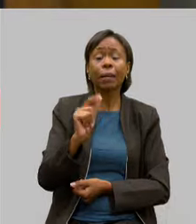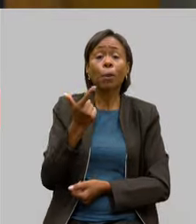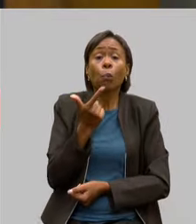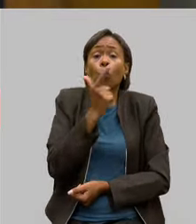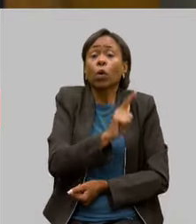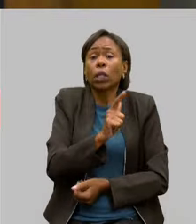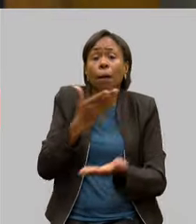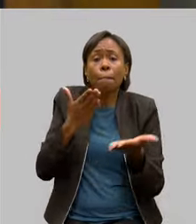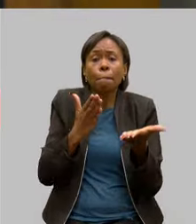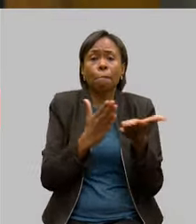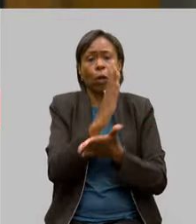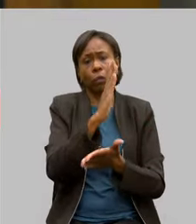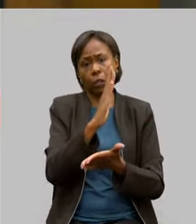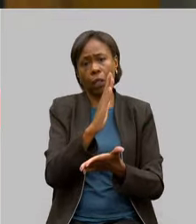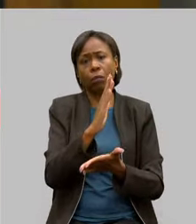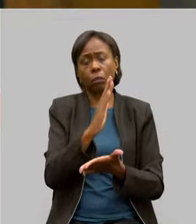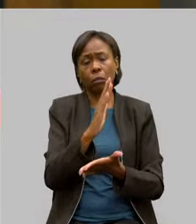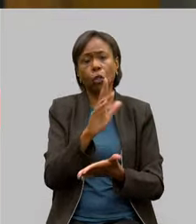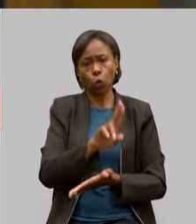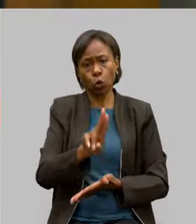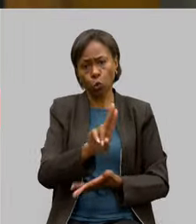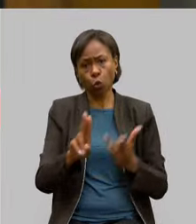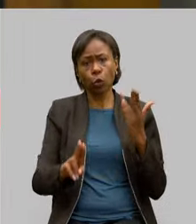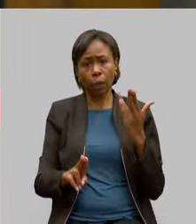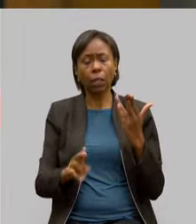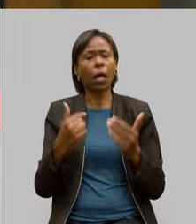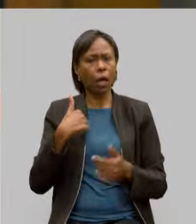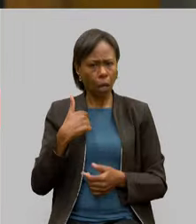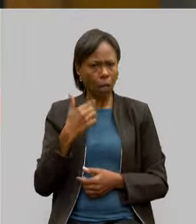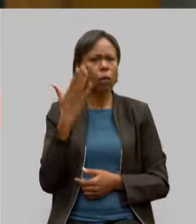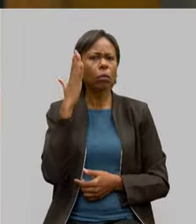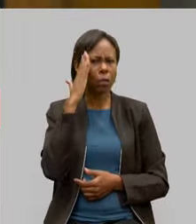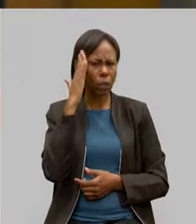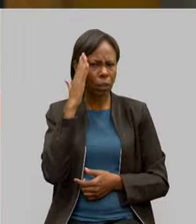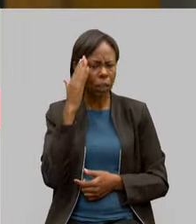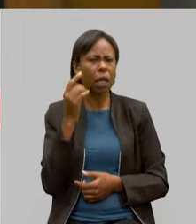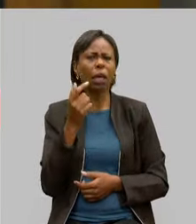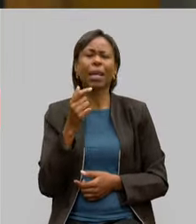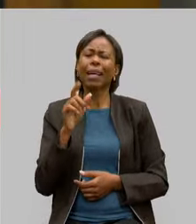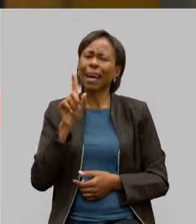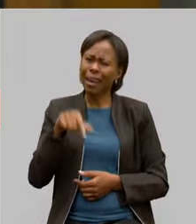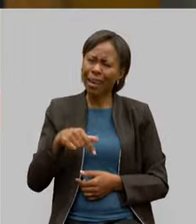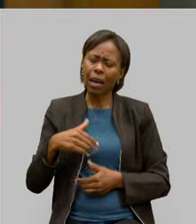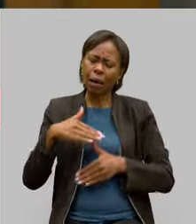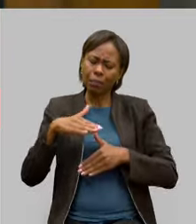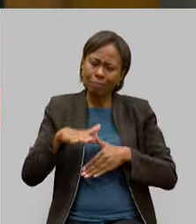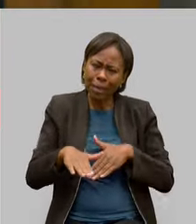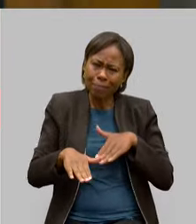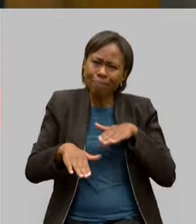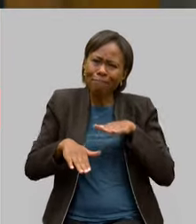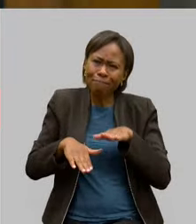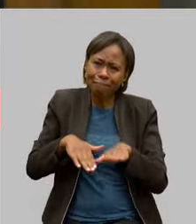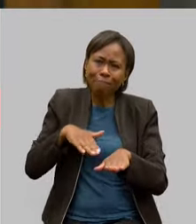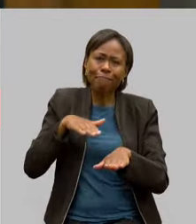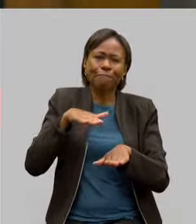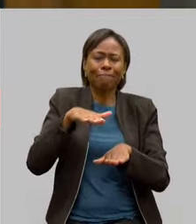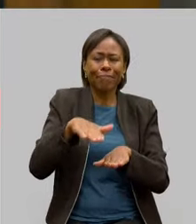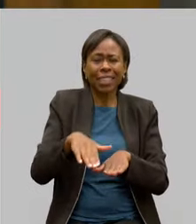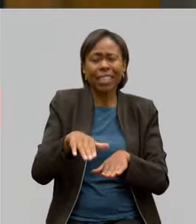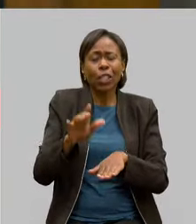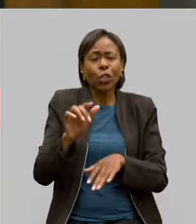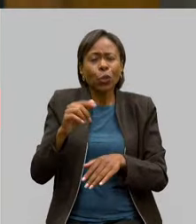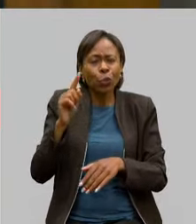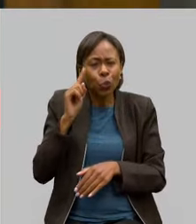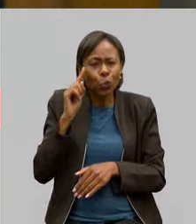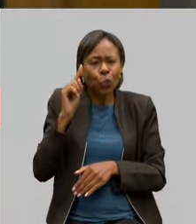aprovação a gente eu tenho exata consciência de que é um passo a passo a gente vai ganhando um pouquinho a cada dia